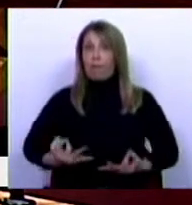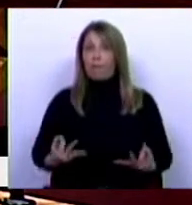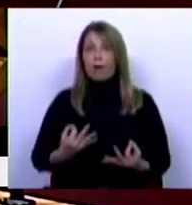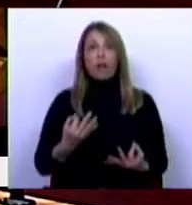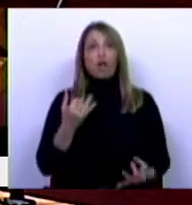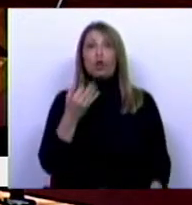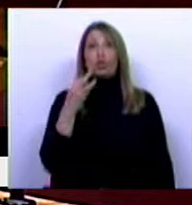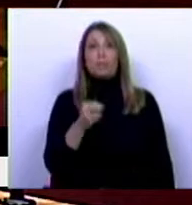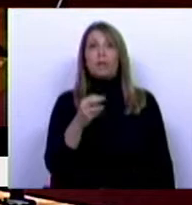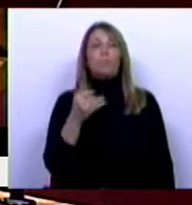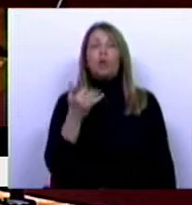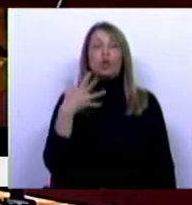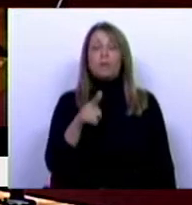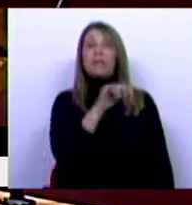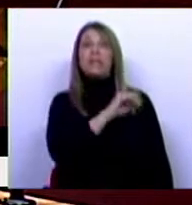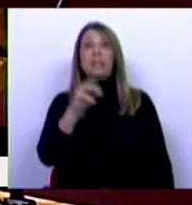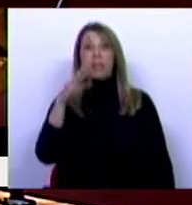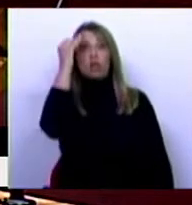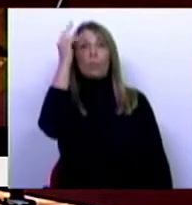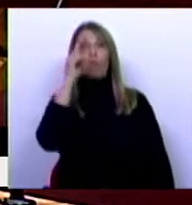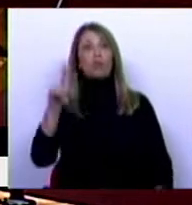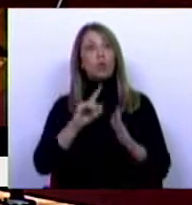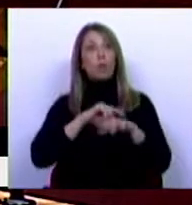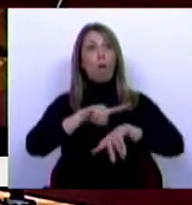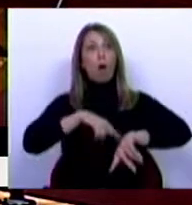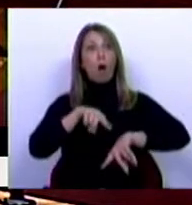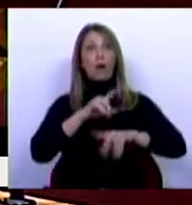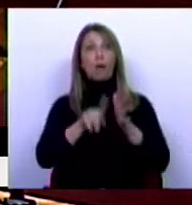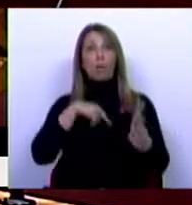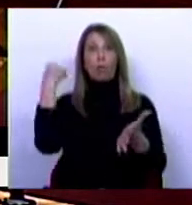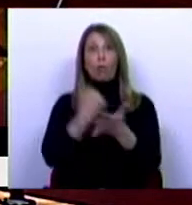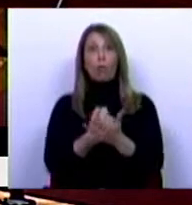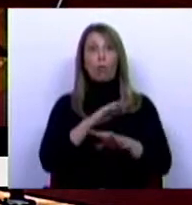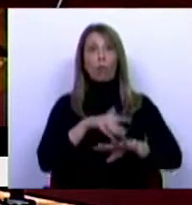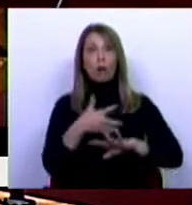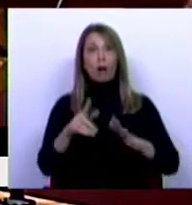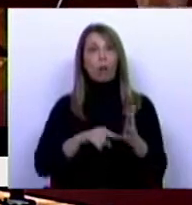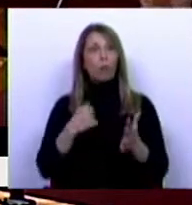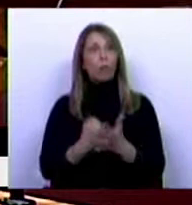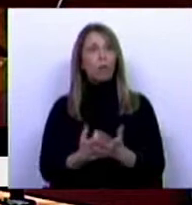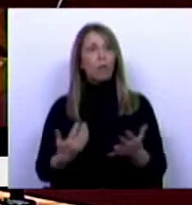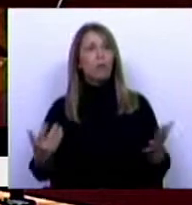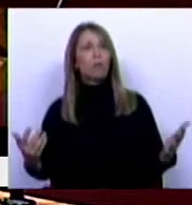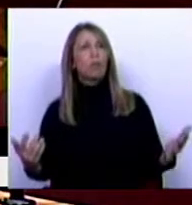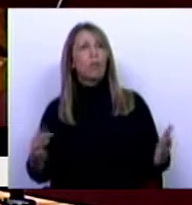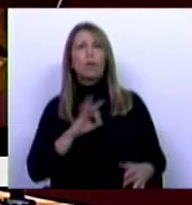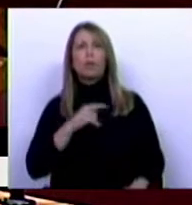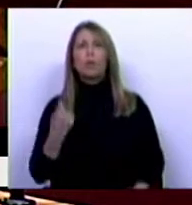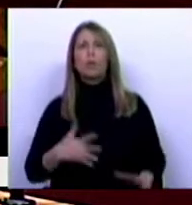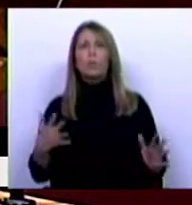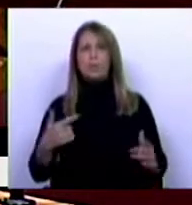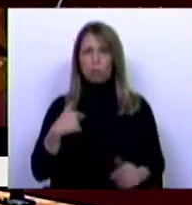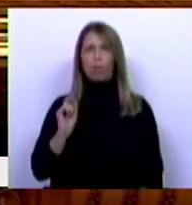3.300 professores, com um horário completo para reforço do crédito horário. Deputada, queira concluir, se fizer o favor. Não tenho, Sr. Presidente, eu não tenho